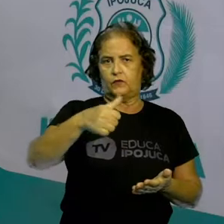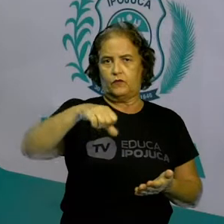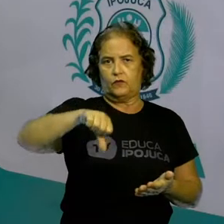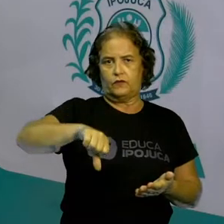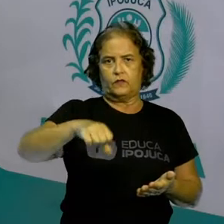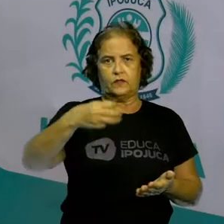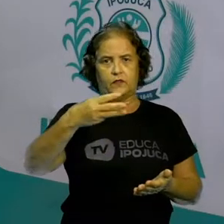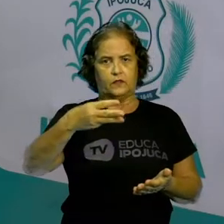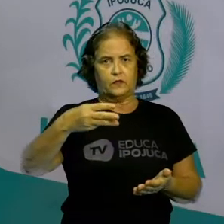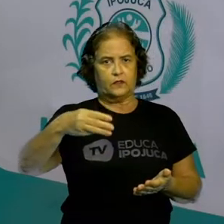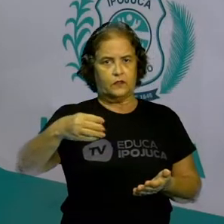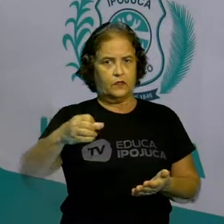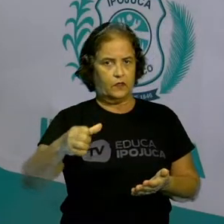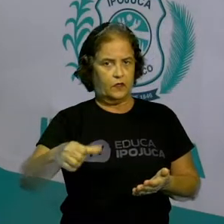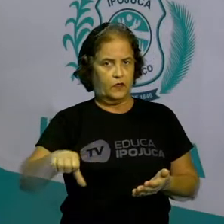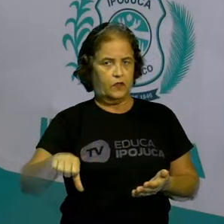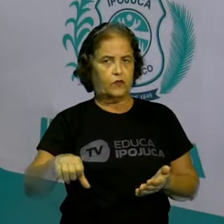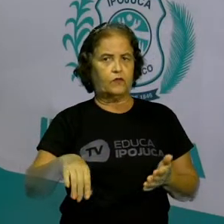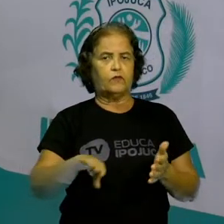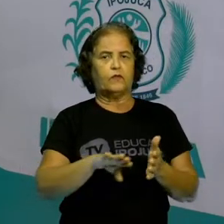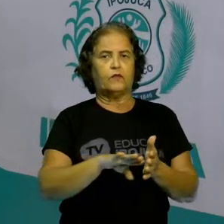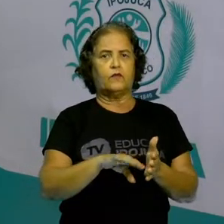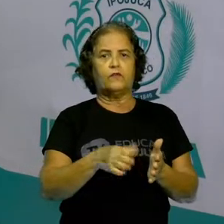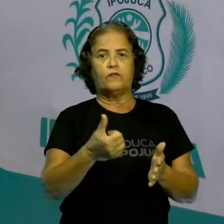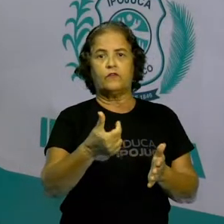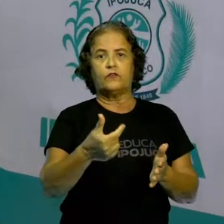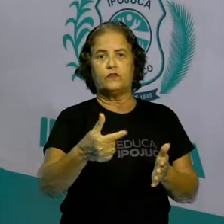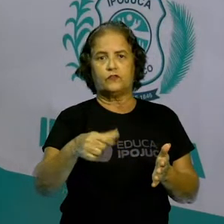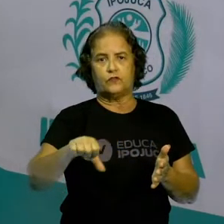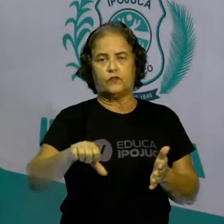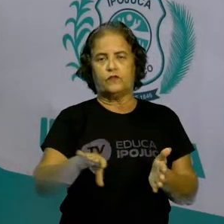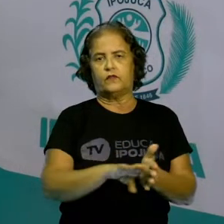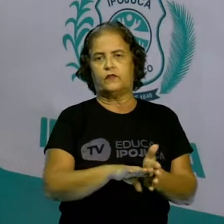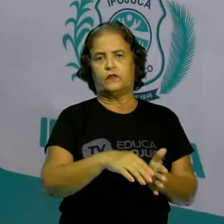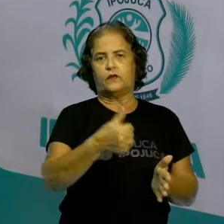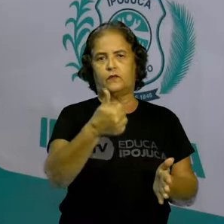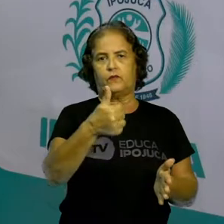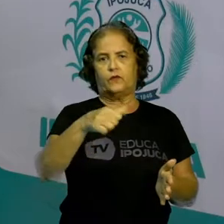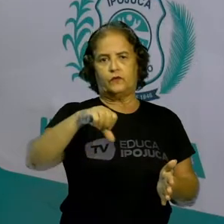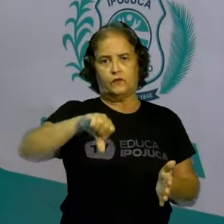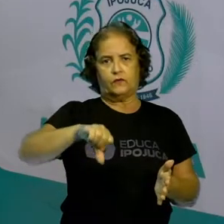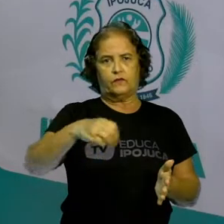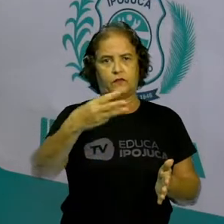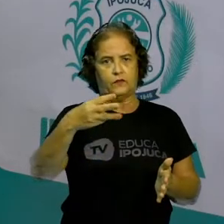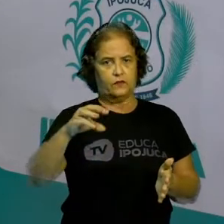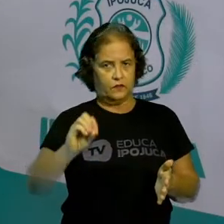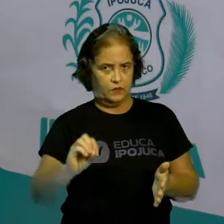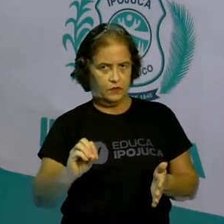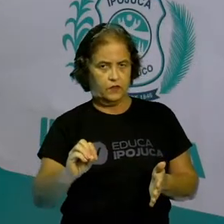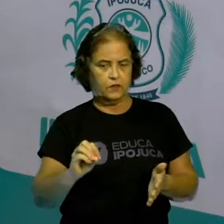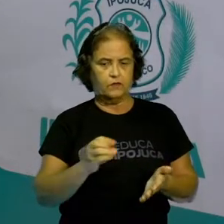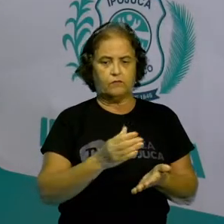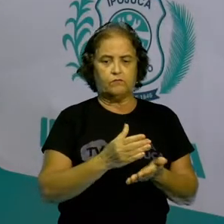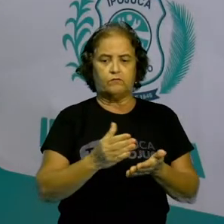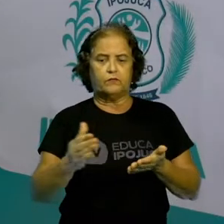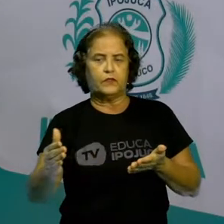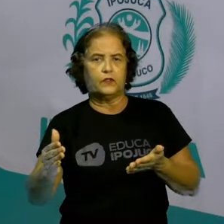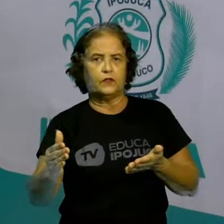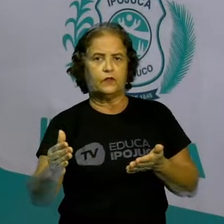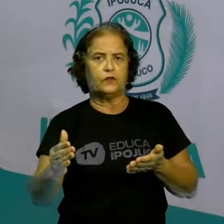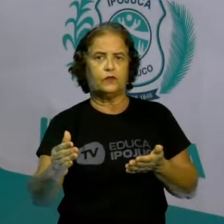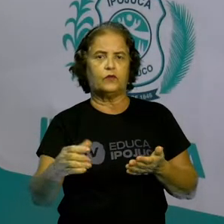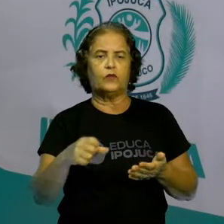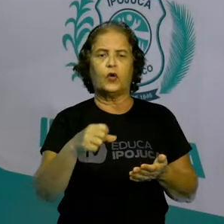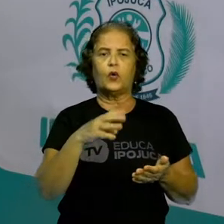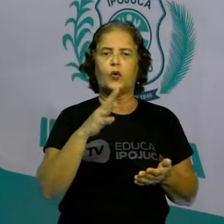tem o golpe de Estado do Getúlio Vargas, ok? Então, esse período é conhecido como República